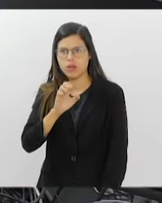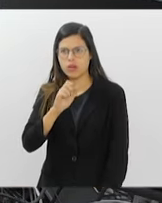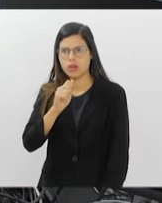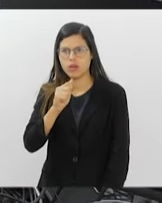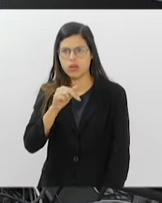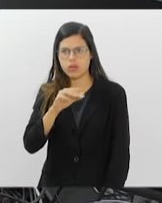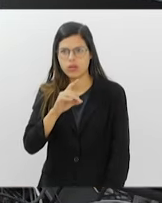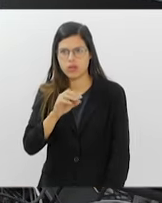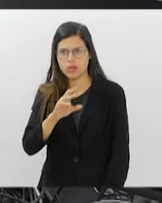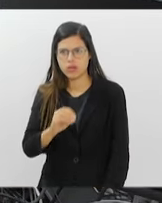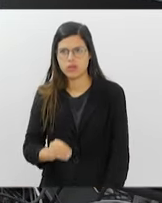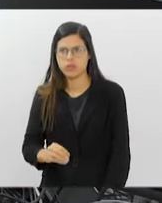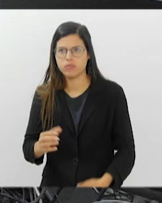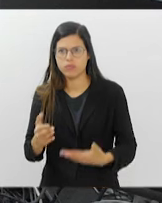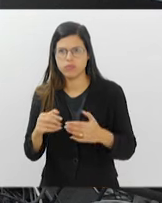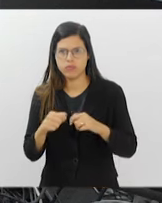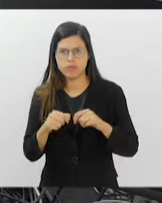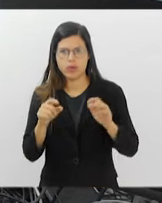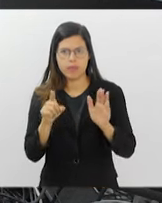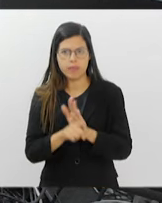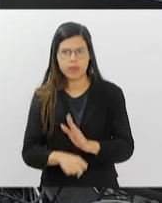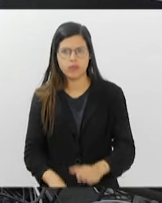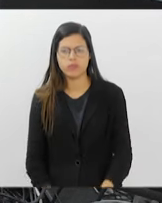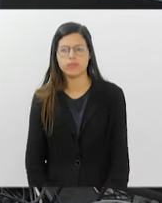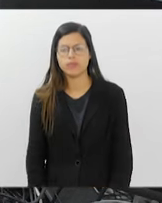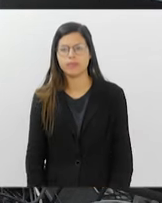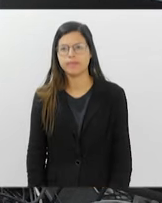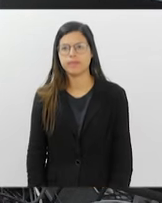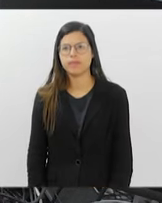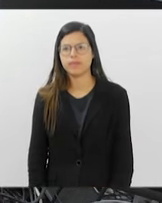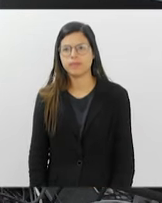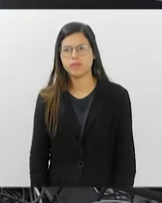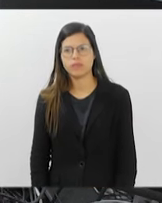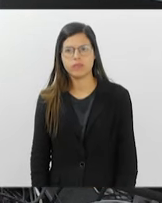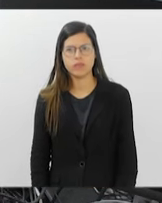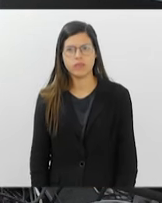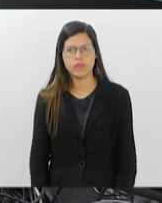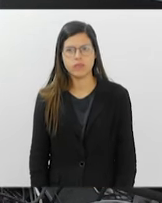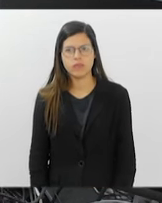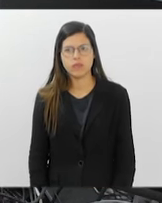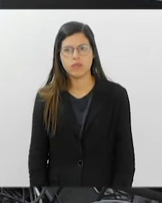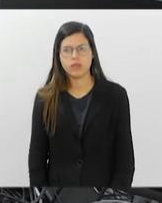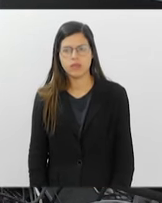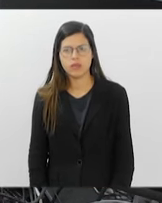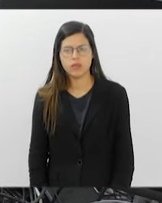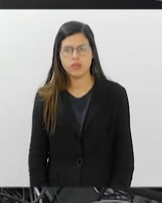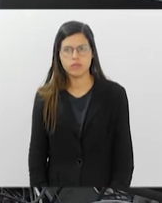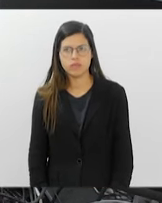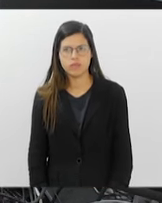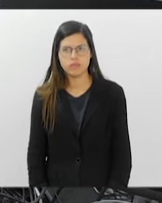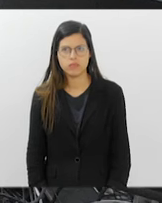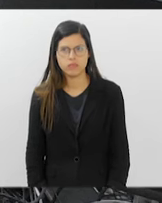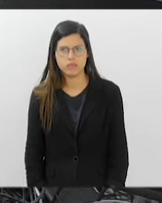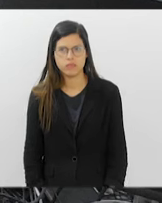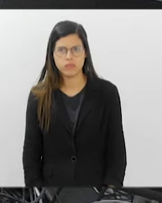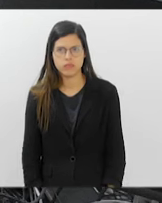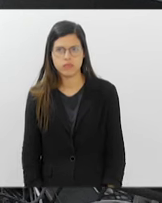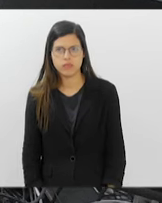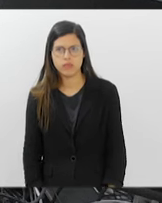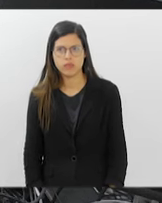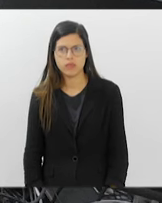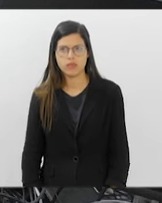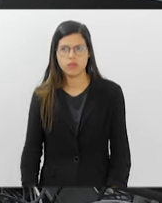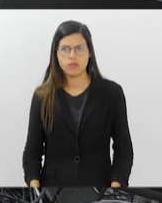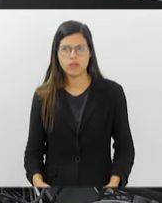e lhe fazer uma pergunta eh o senhor recebeu alguma quantia de ingressos para ser